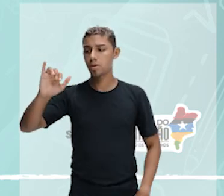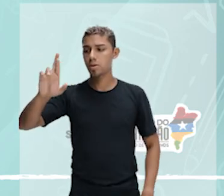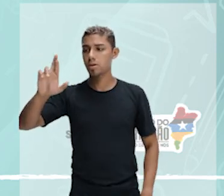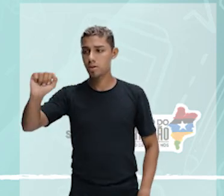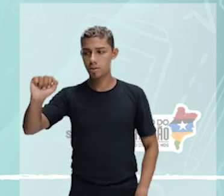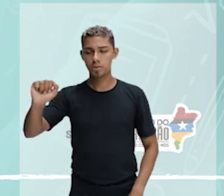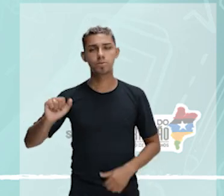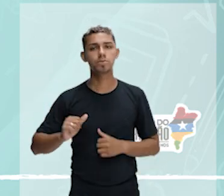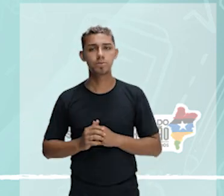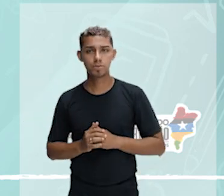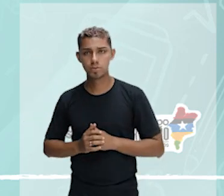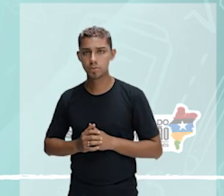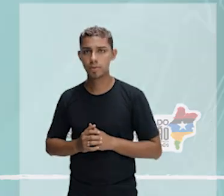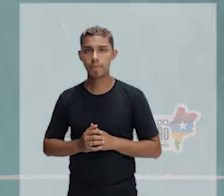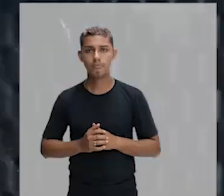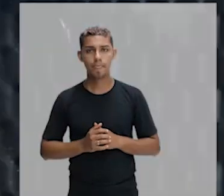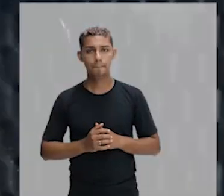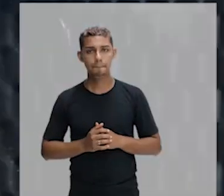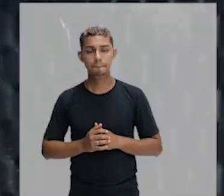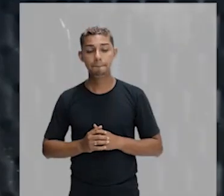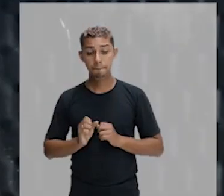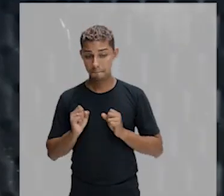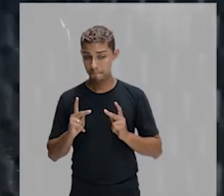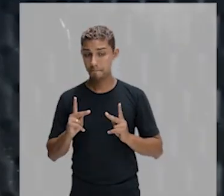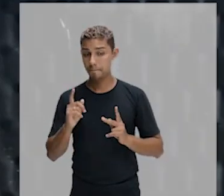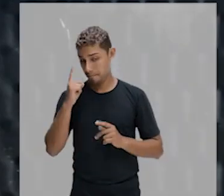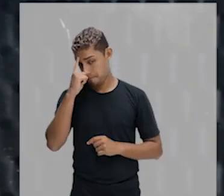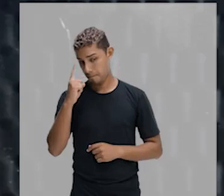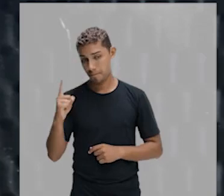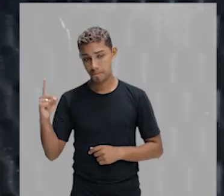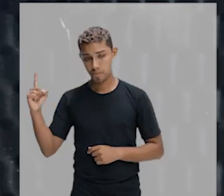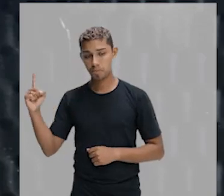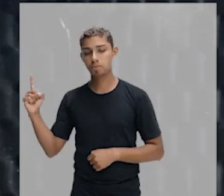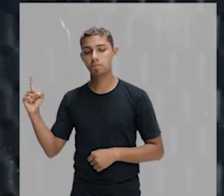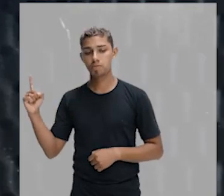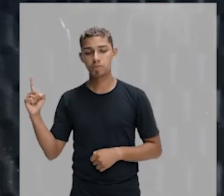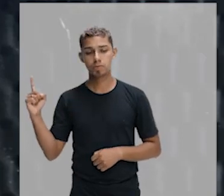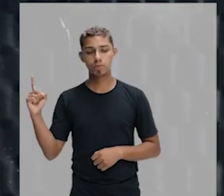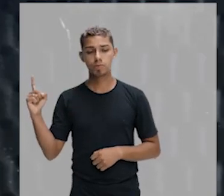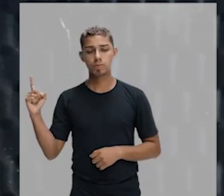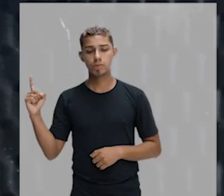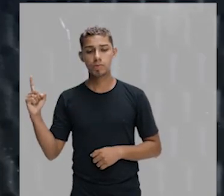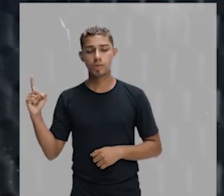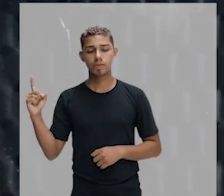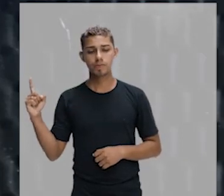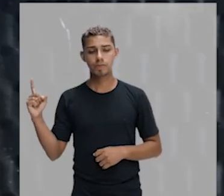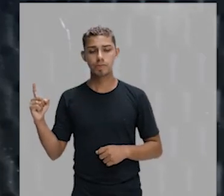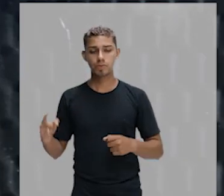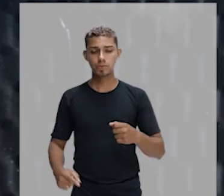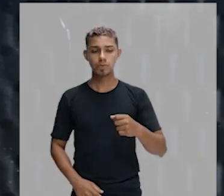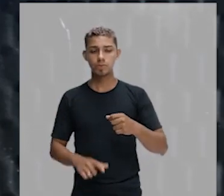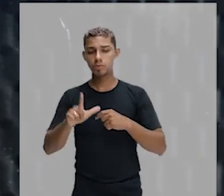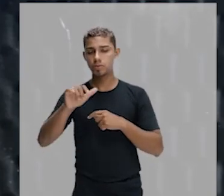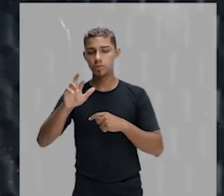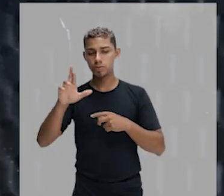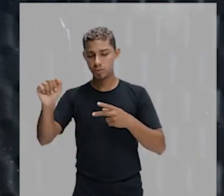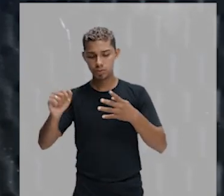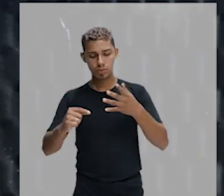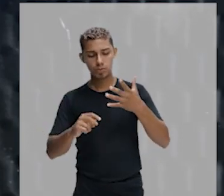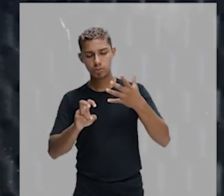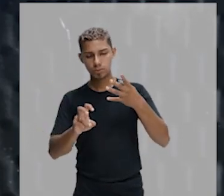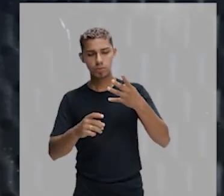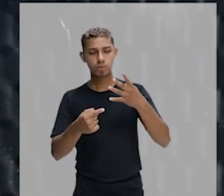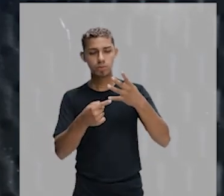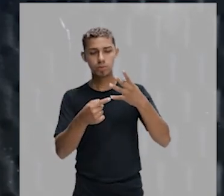na constelação de Lira, tá ok? Então nós temos a estrela Vega na constelação de Lira,